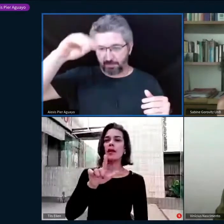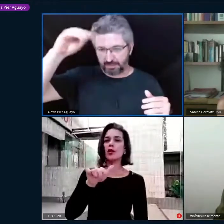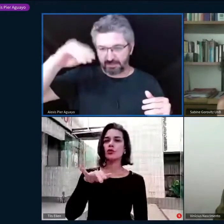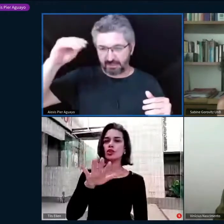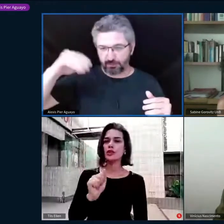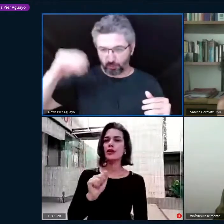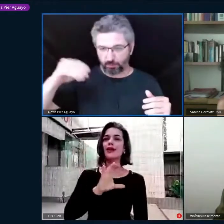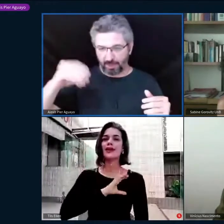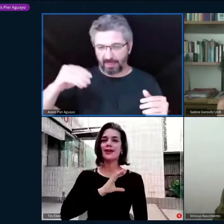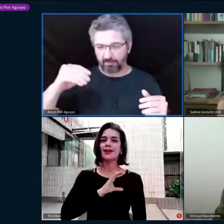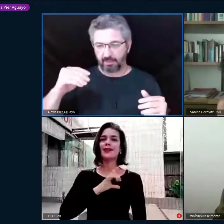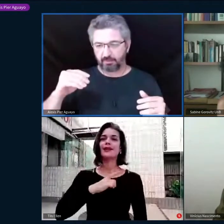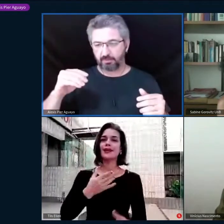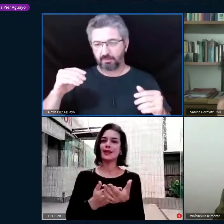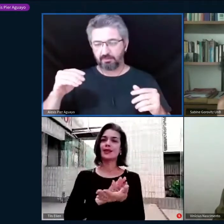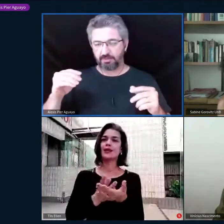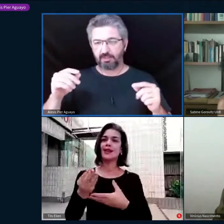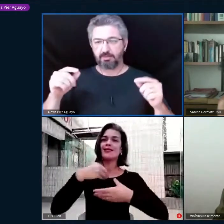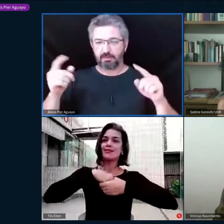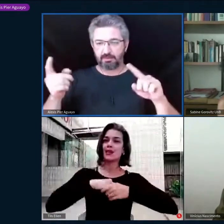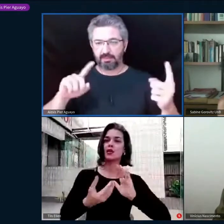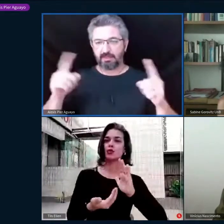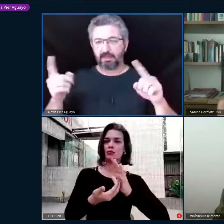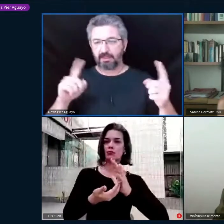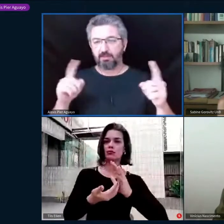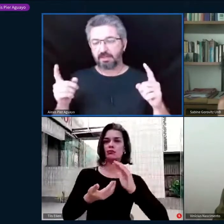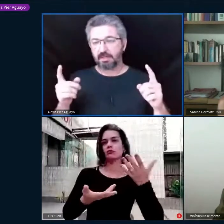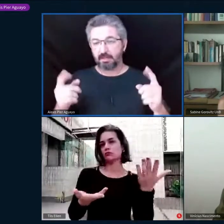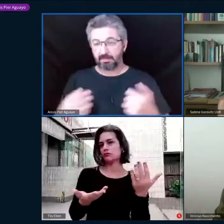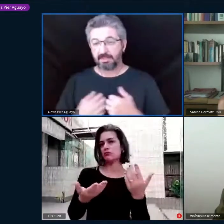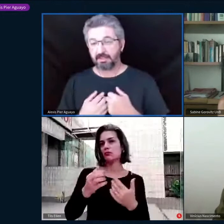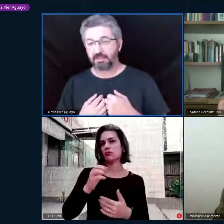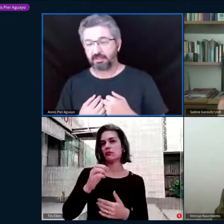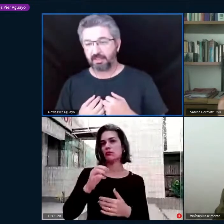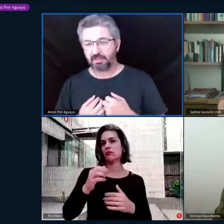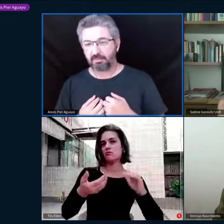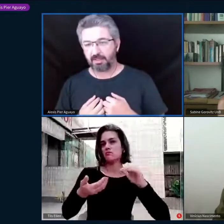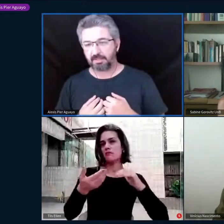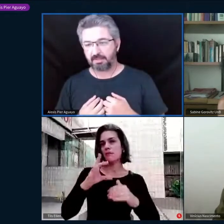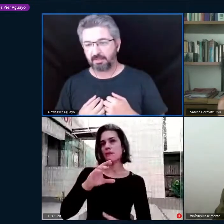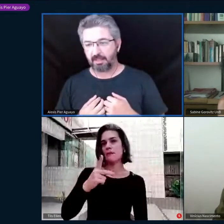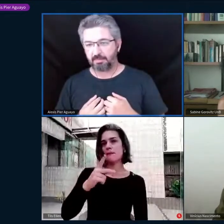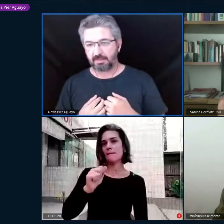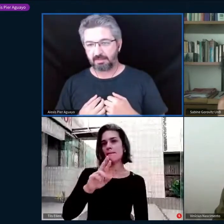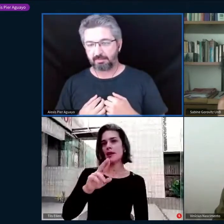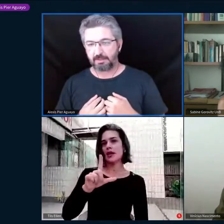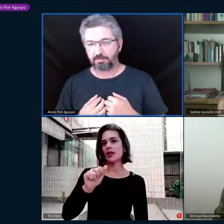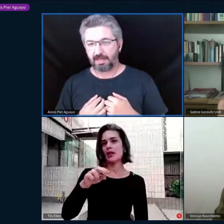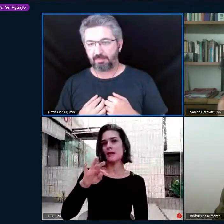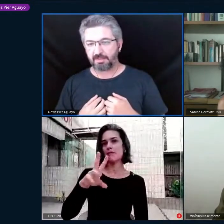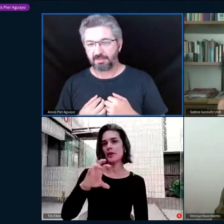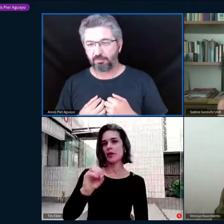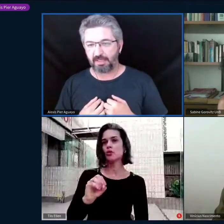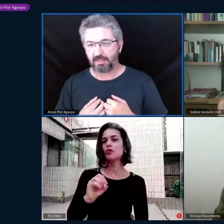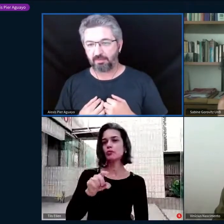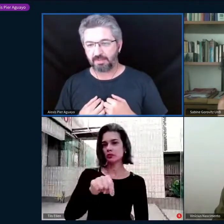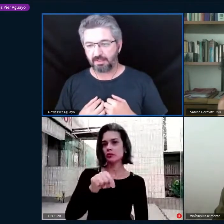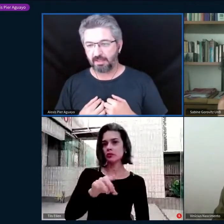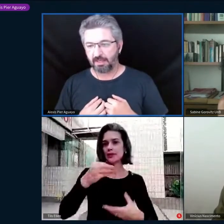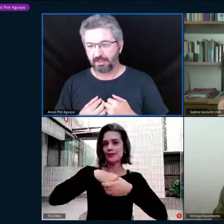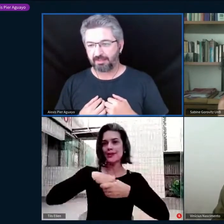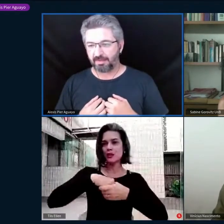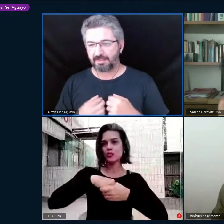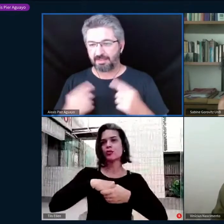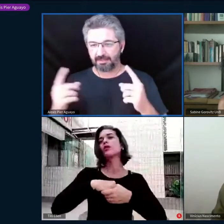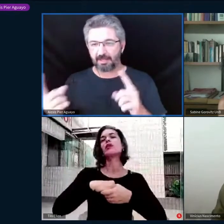têm intérpretes dentro do parlamento entre línguas, mas a gente entende também que esses parlamentos são